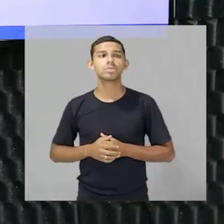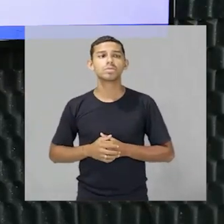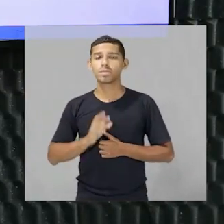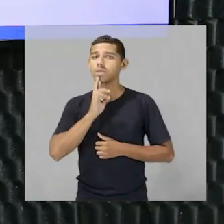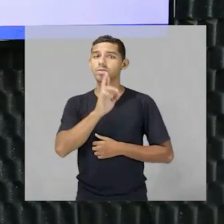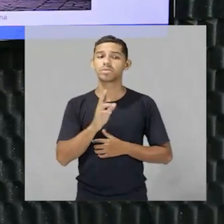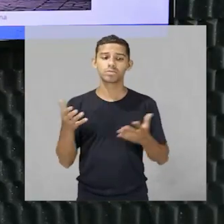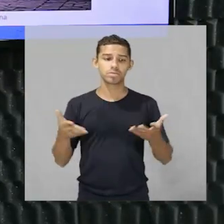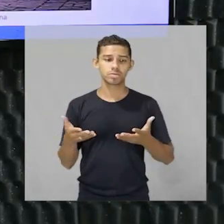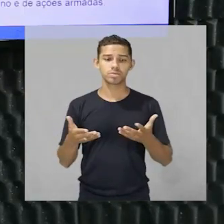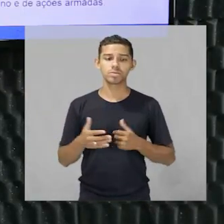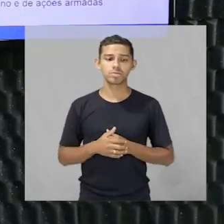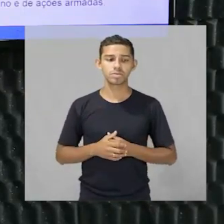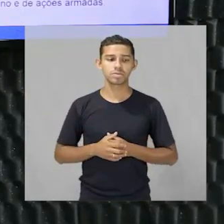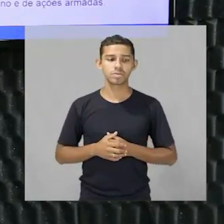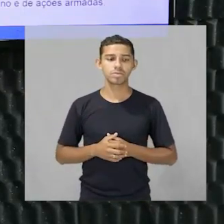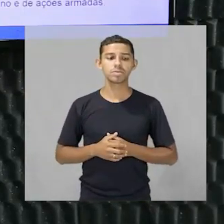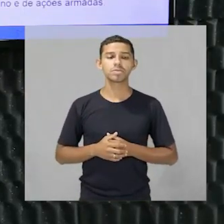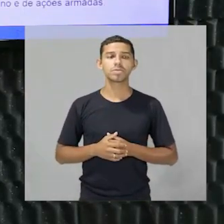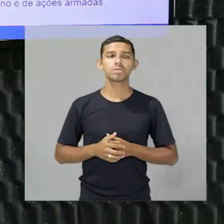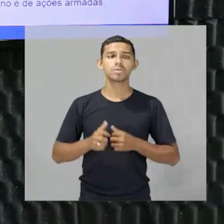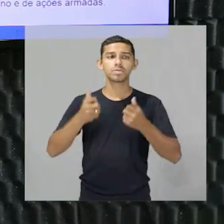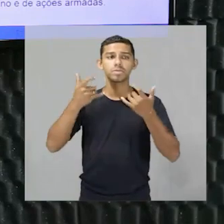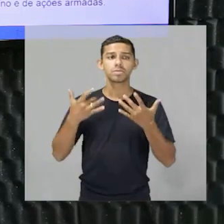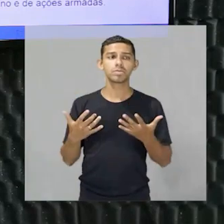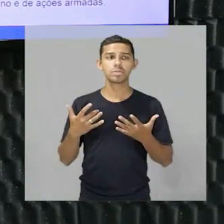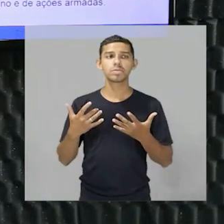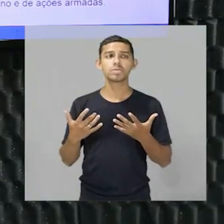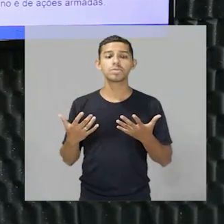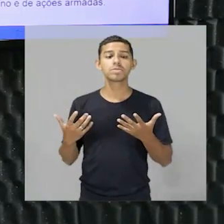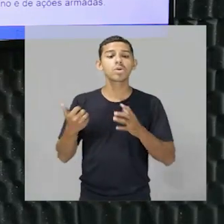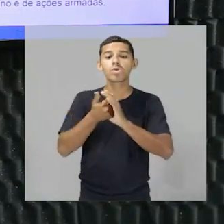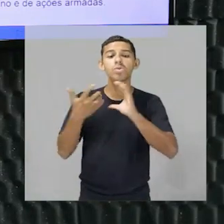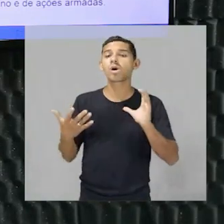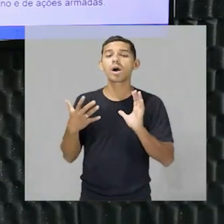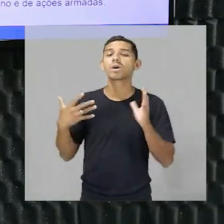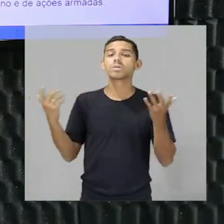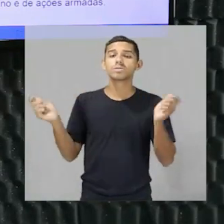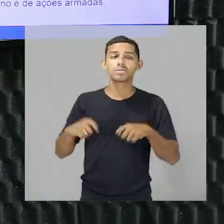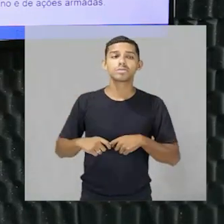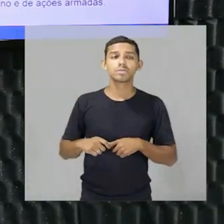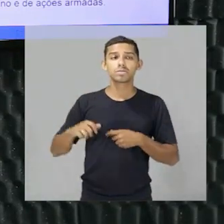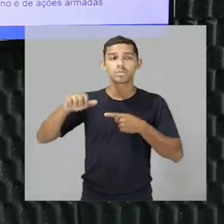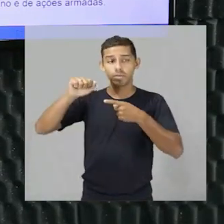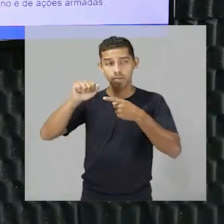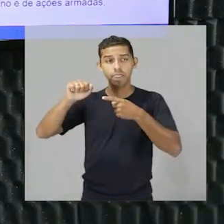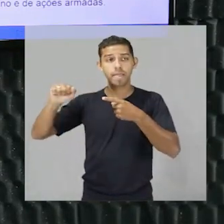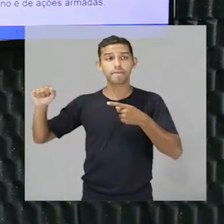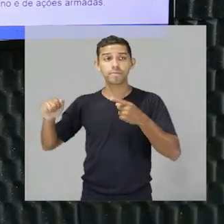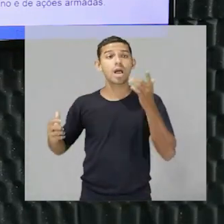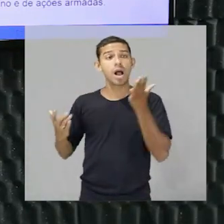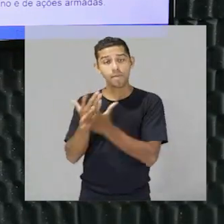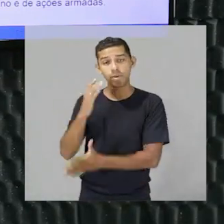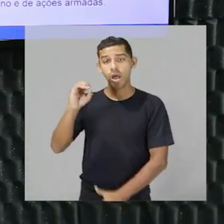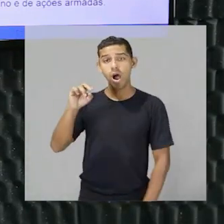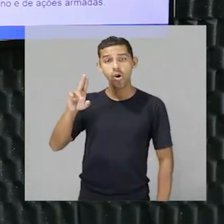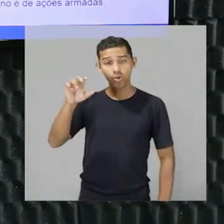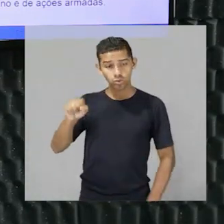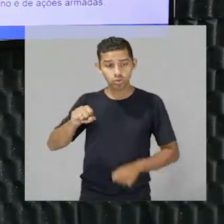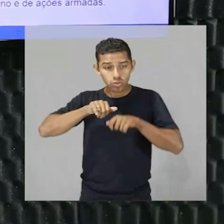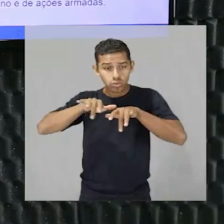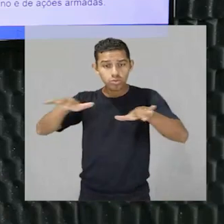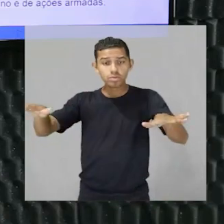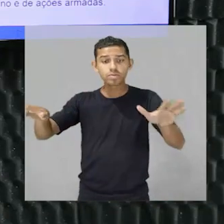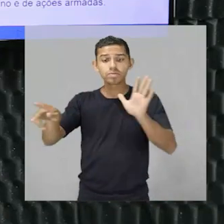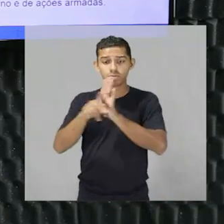responder essa questão contigo. Aí ele diz o seguinte, ó, quais são as características desse conflito? Letra A, aprovação da ONU para a expansão do